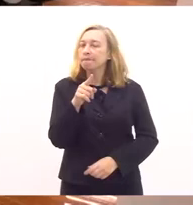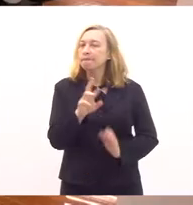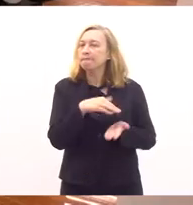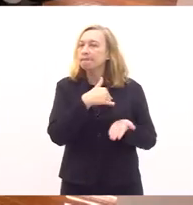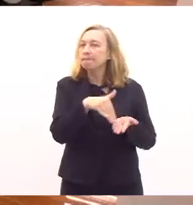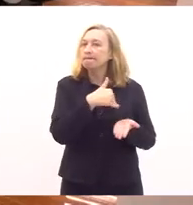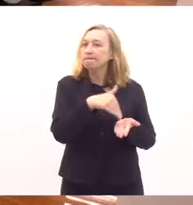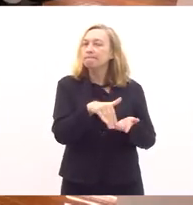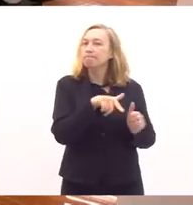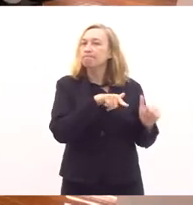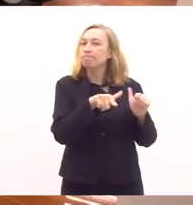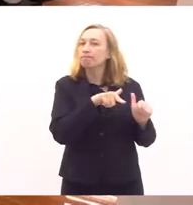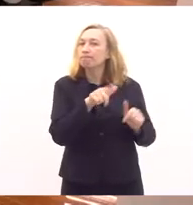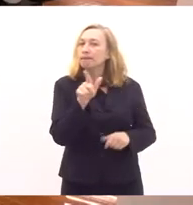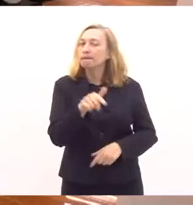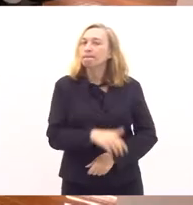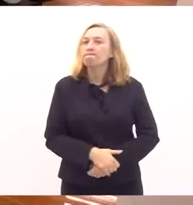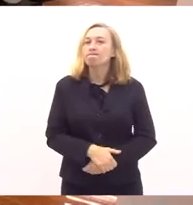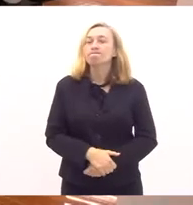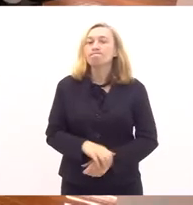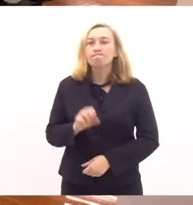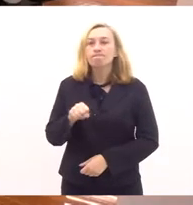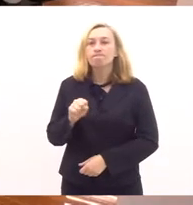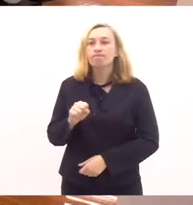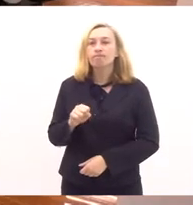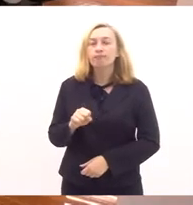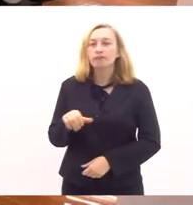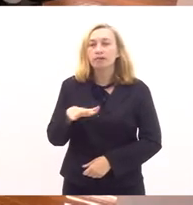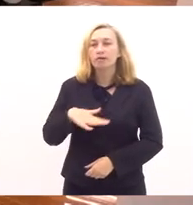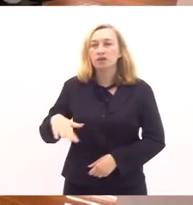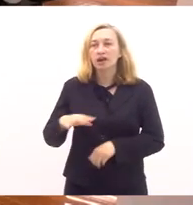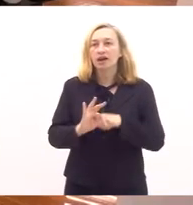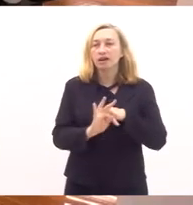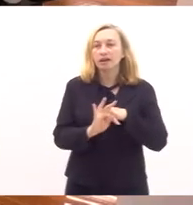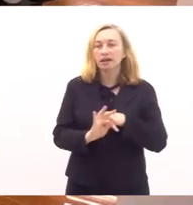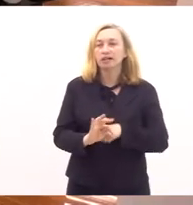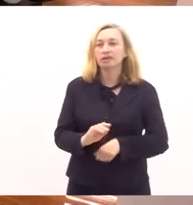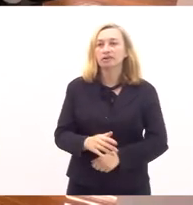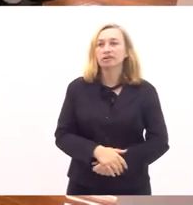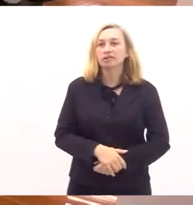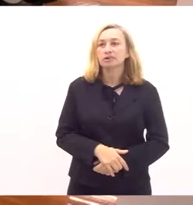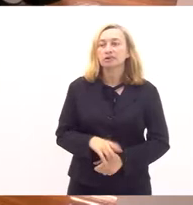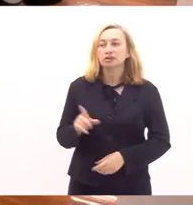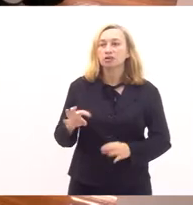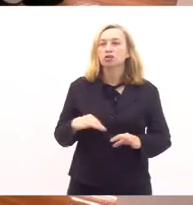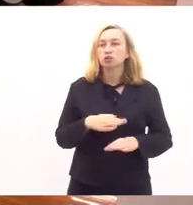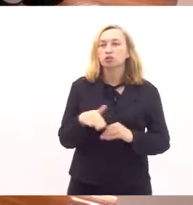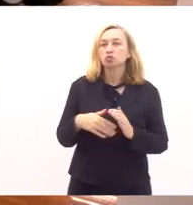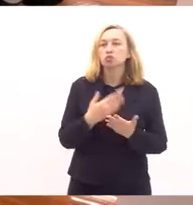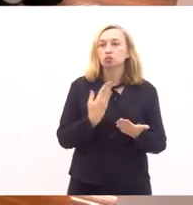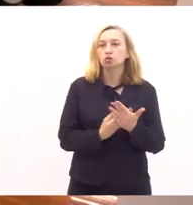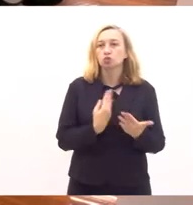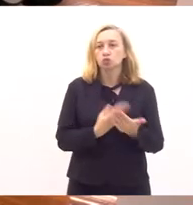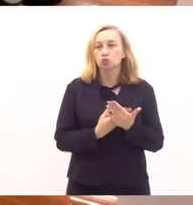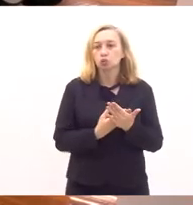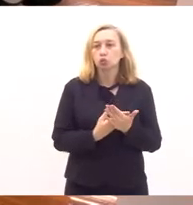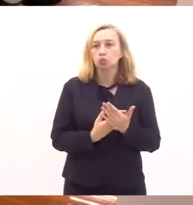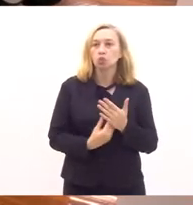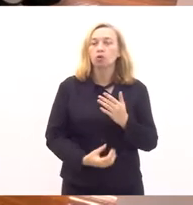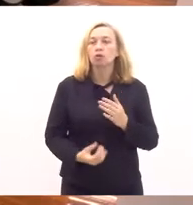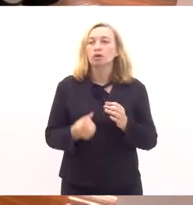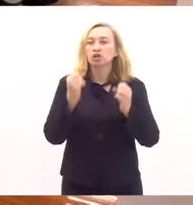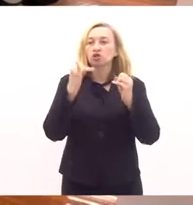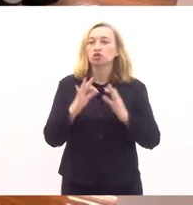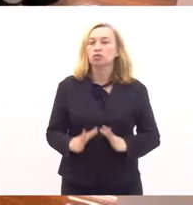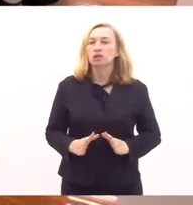Secretaria de Trabalho? Eu vou passar para a nossa área técnica, que ela fez todo esse estudo, para tentar explicar a